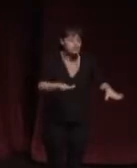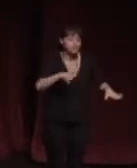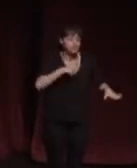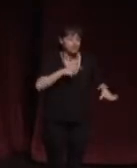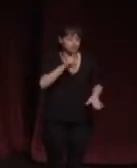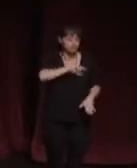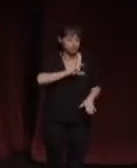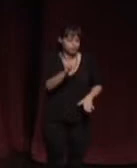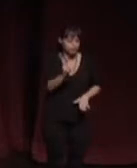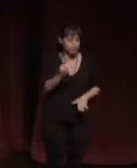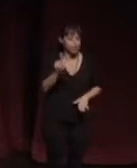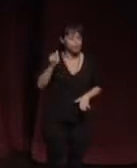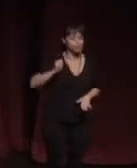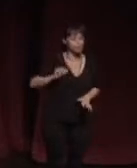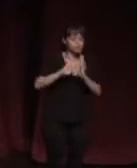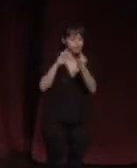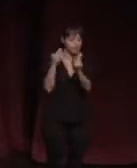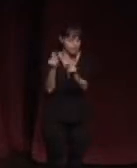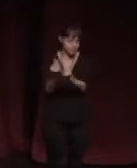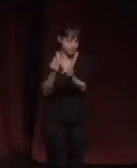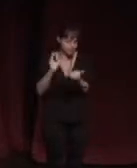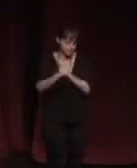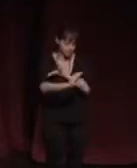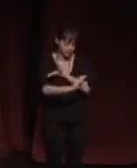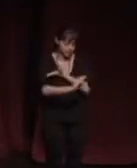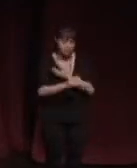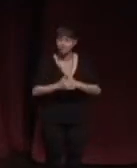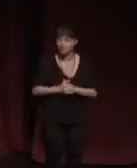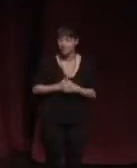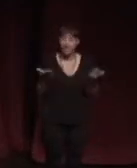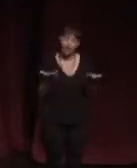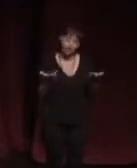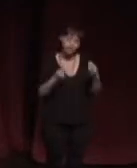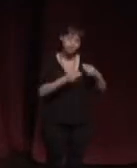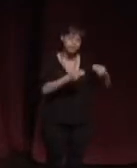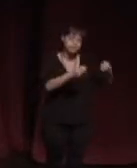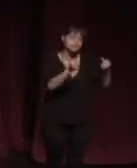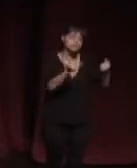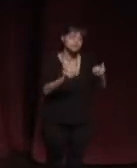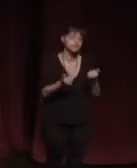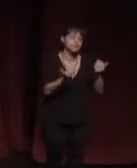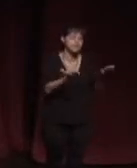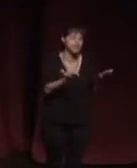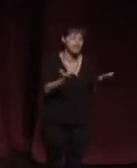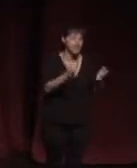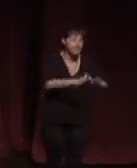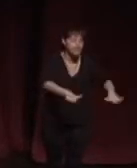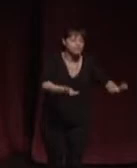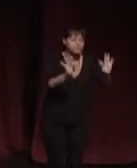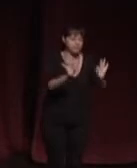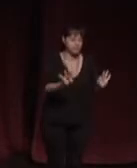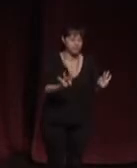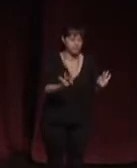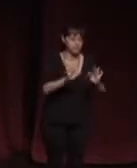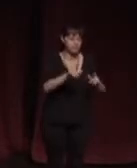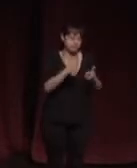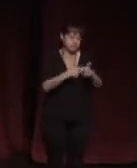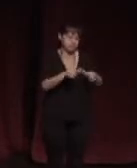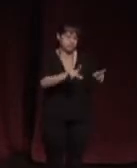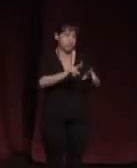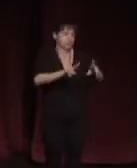seja, dentro do programa que o Ministério hoje chama de Criança Feliz. Mas a questão não é o programa, a questão é chegar a quem mais